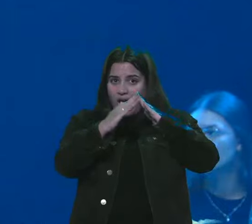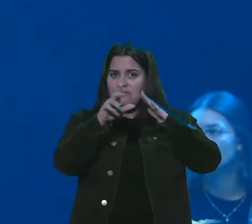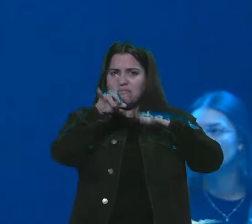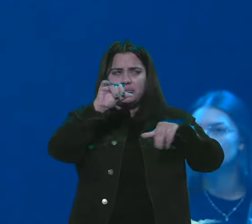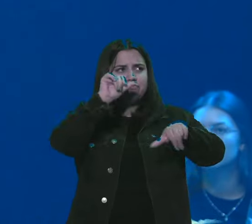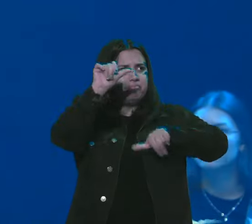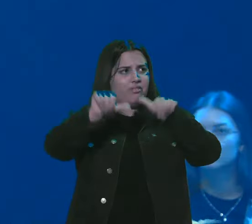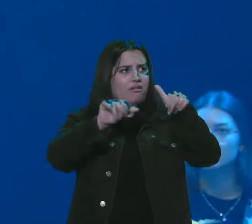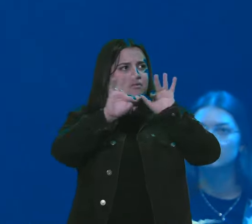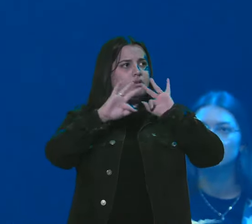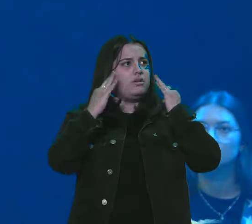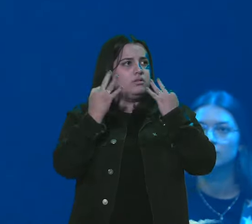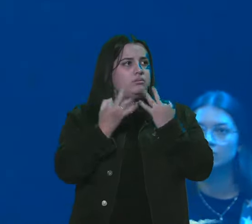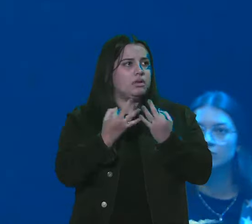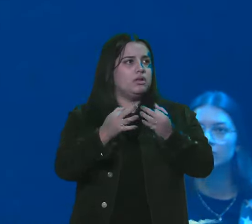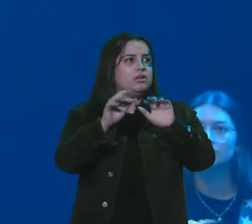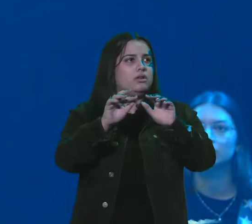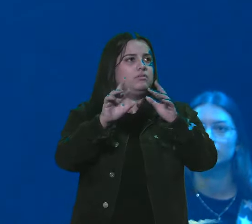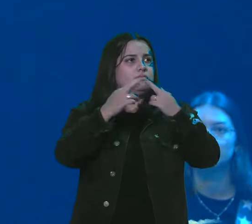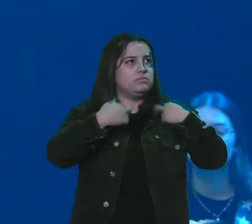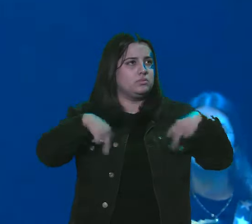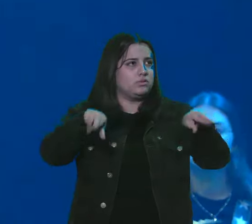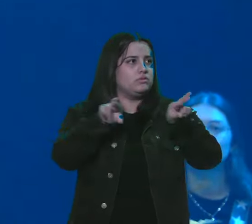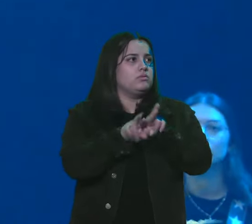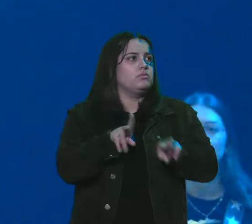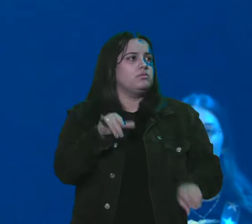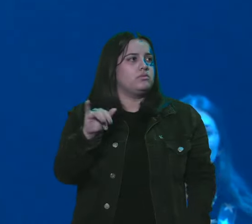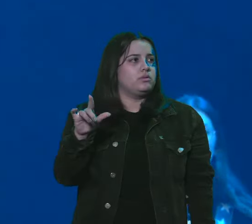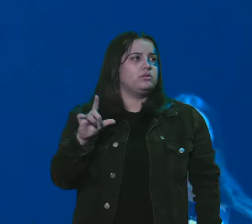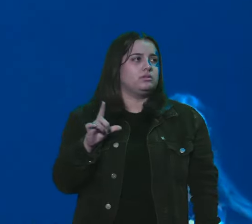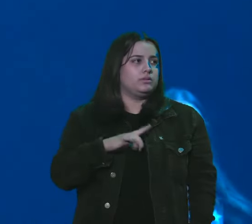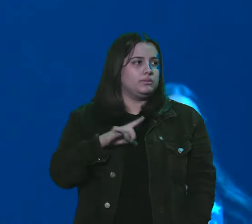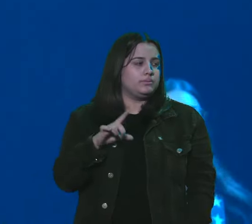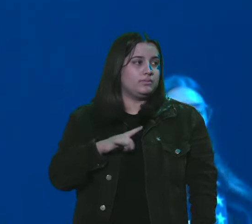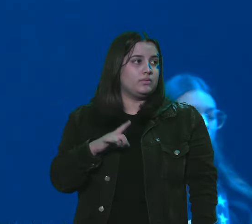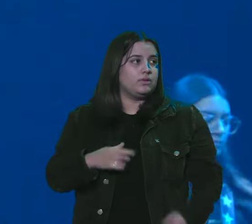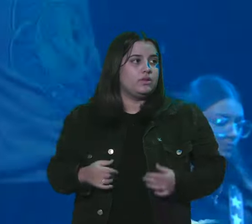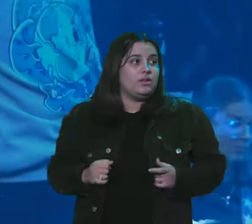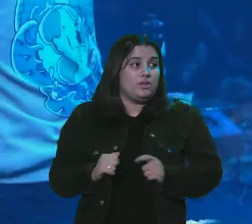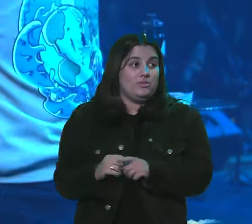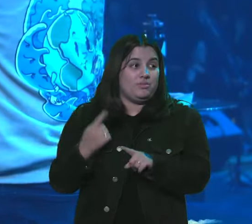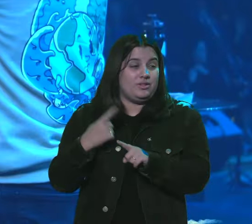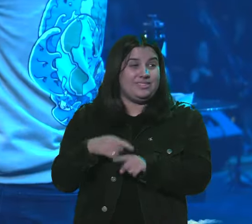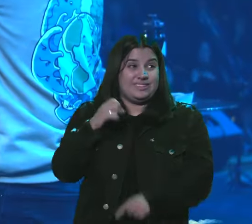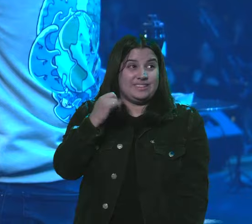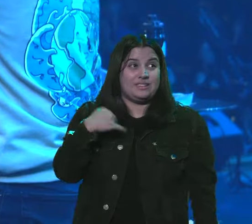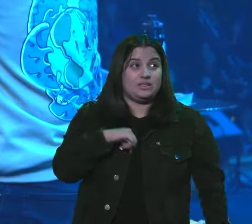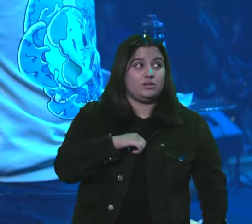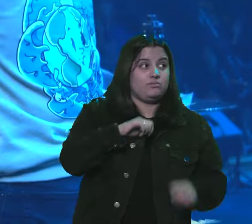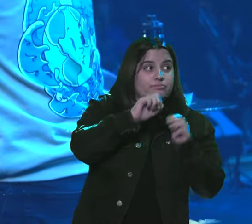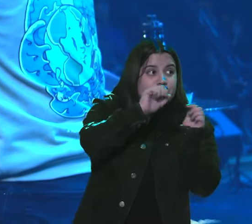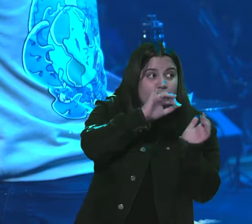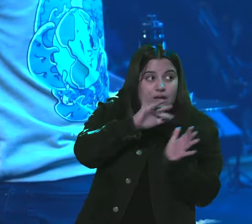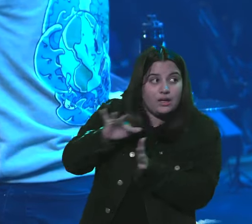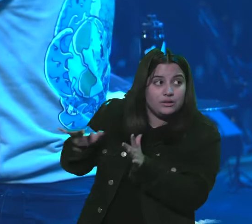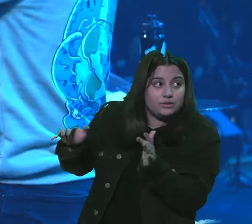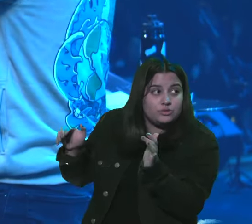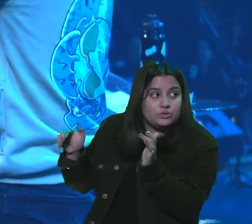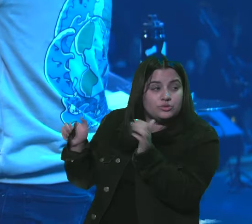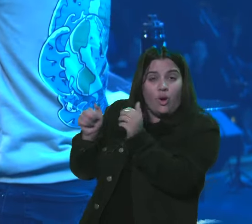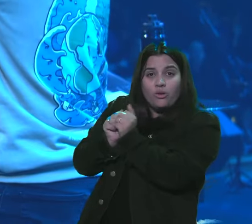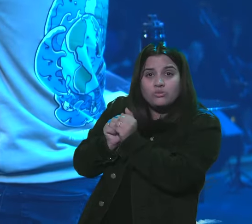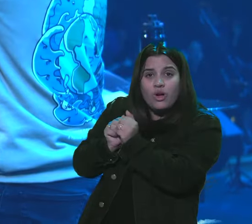essa noite. Porque quando nós nos derramamos aos pés de Jesus, Ele ouve. Ele esquece os